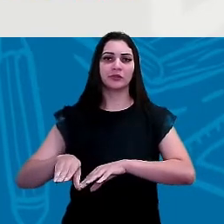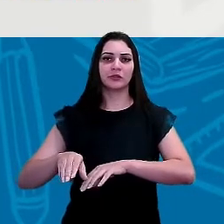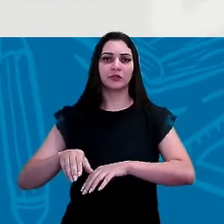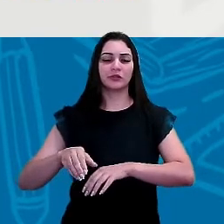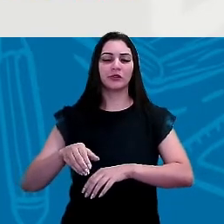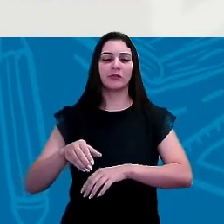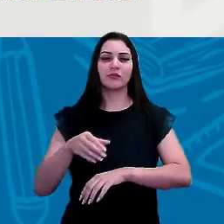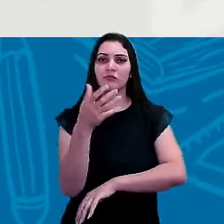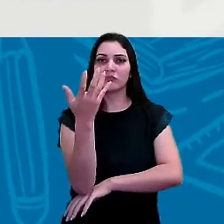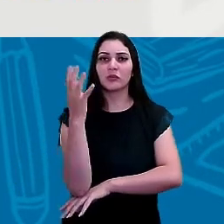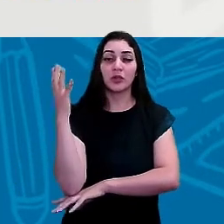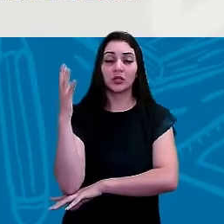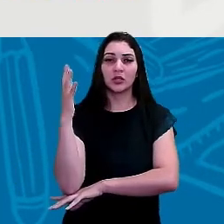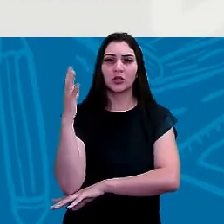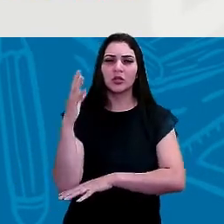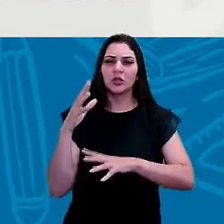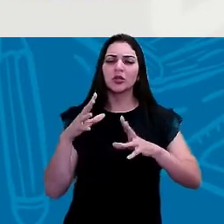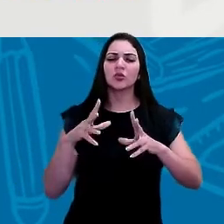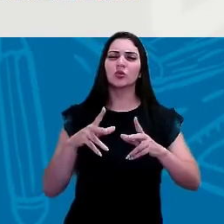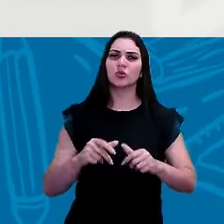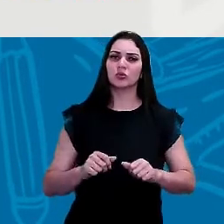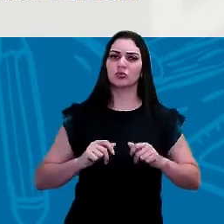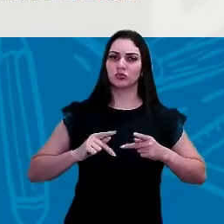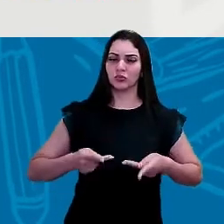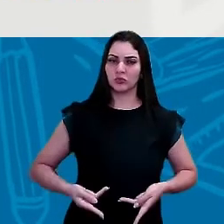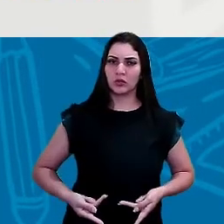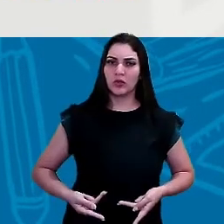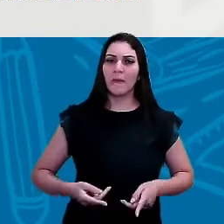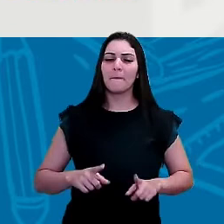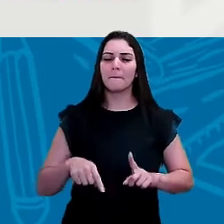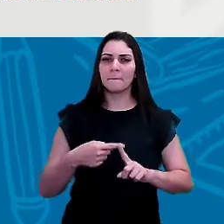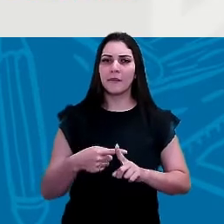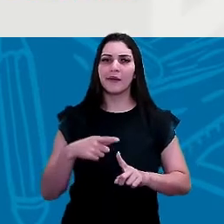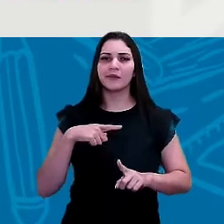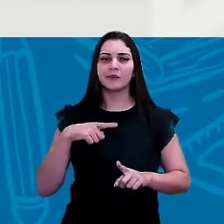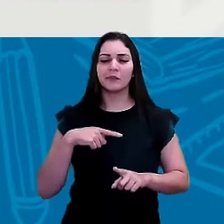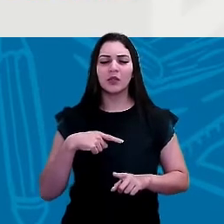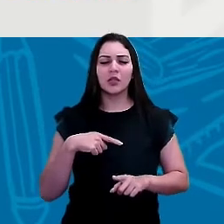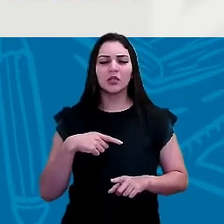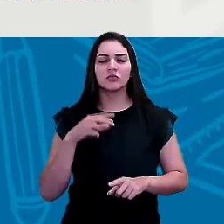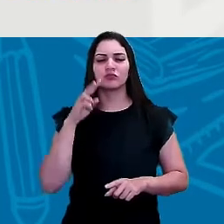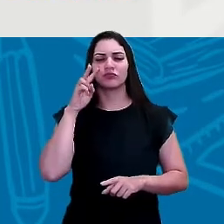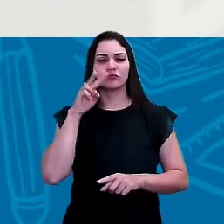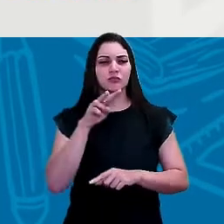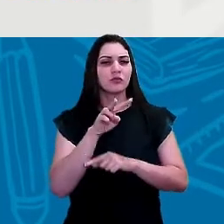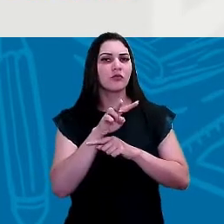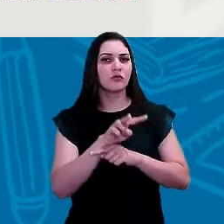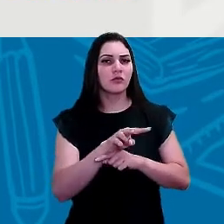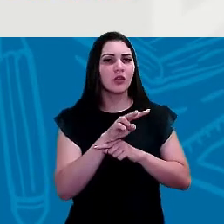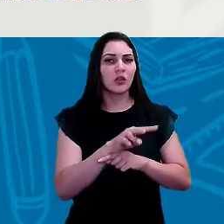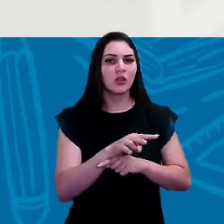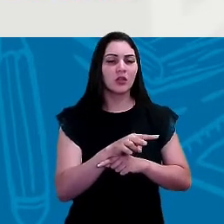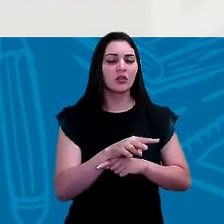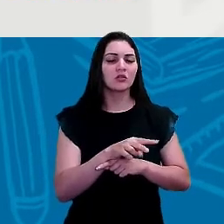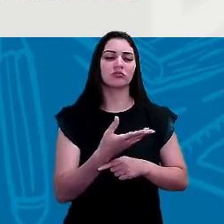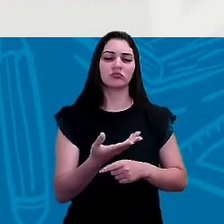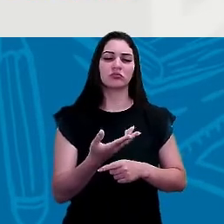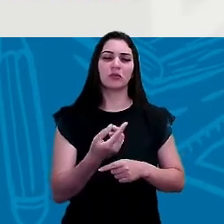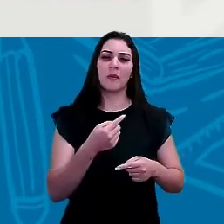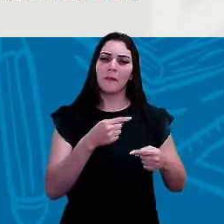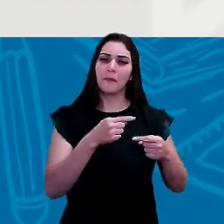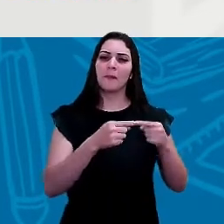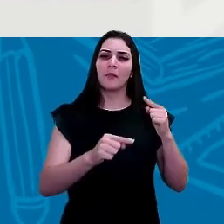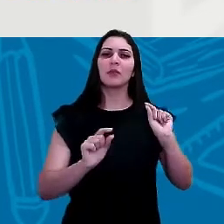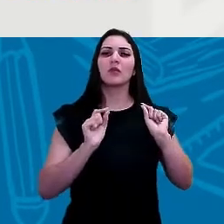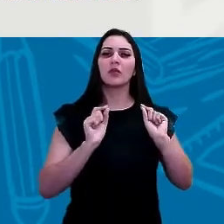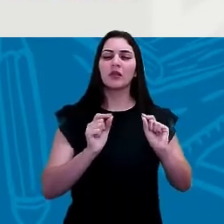o cidadão, mas também de órgãos que atuem fiscalizando e punindo quem desrespeita, né, o meio ambiente,